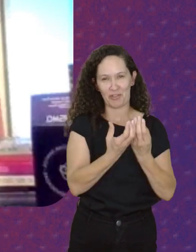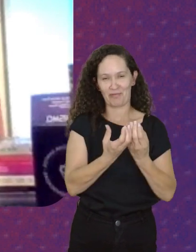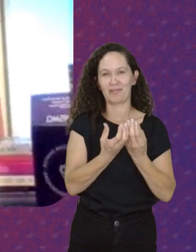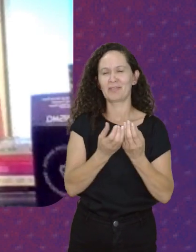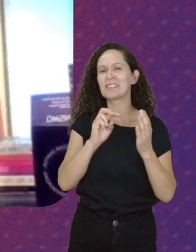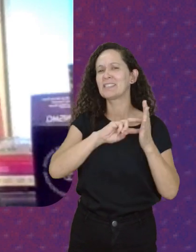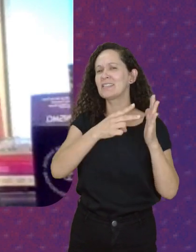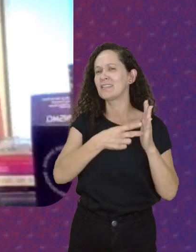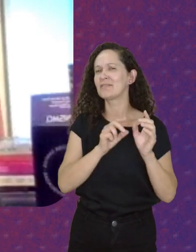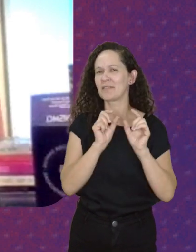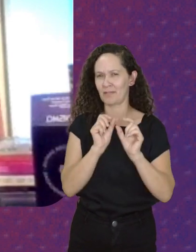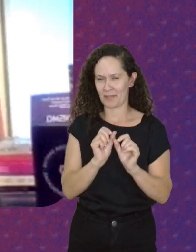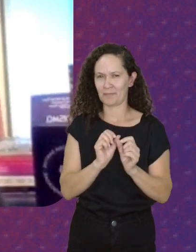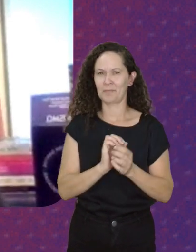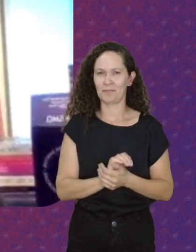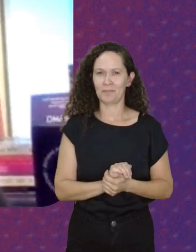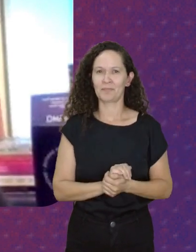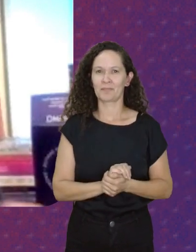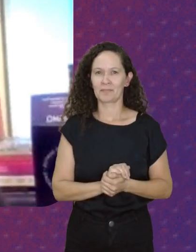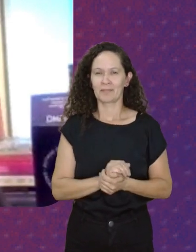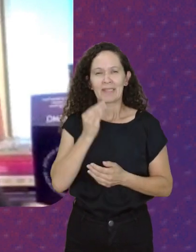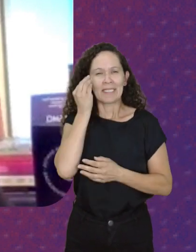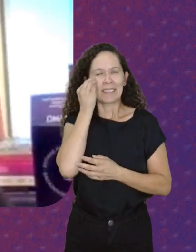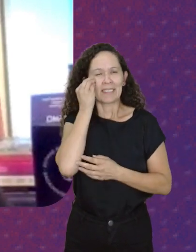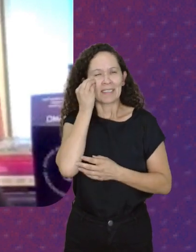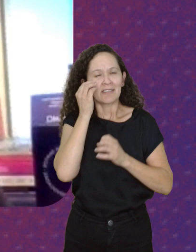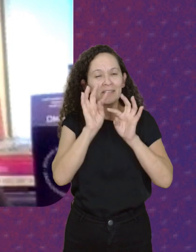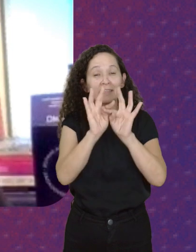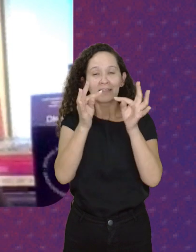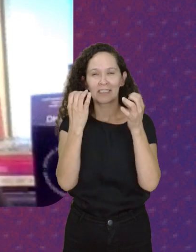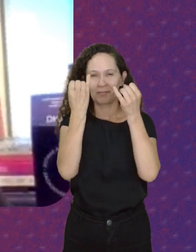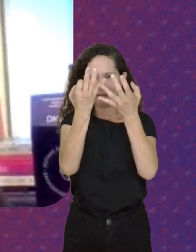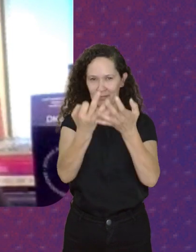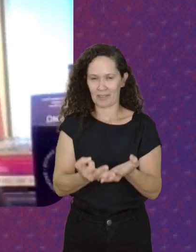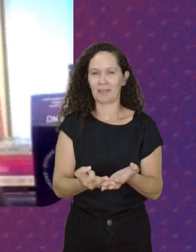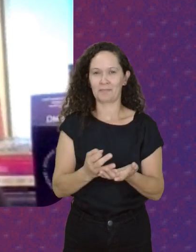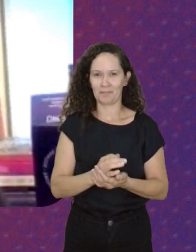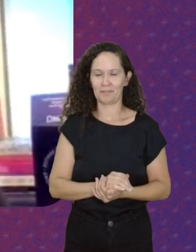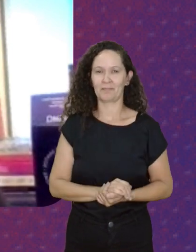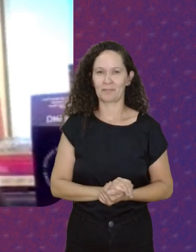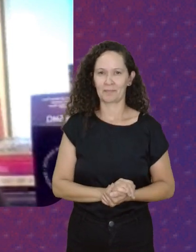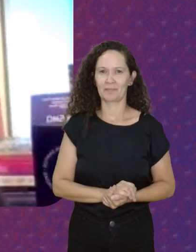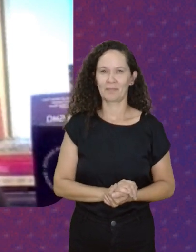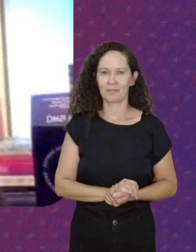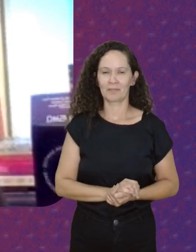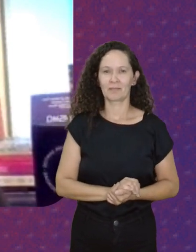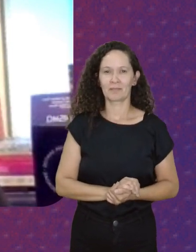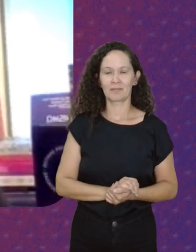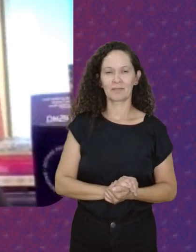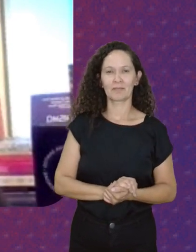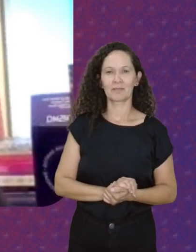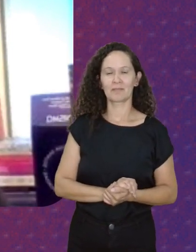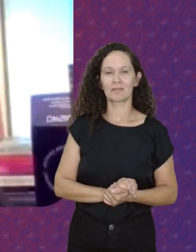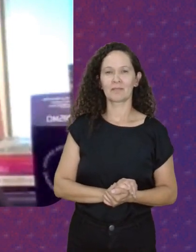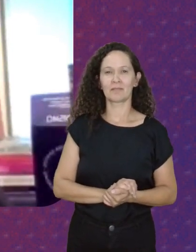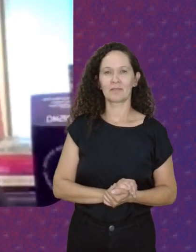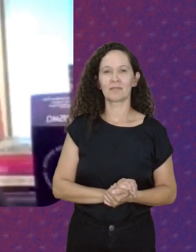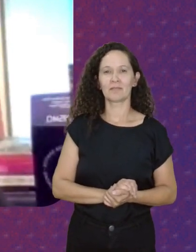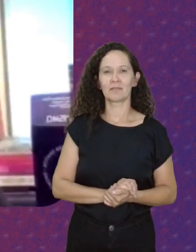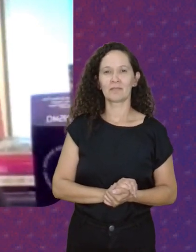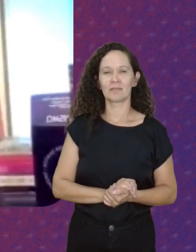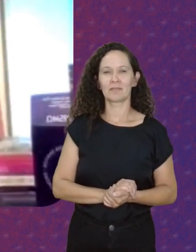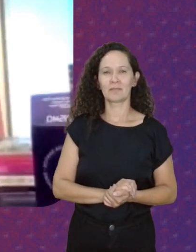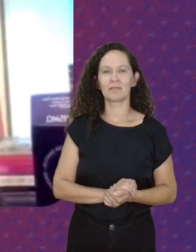que é isso? Tentando falar de uma forma mais, que seja mais clara,